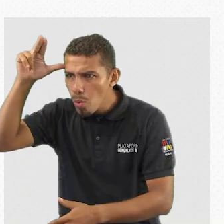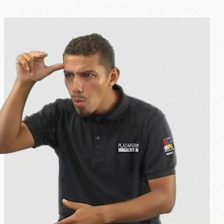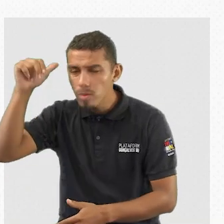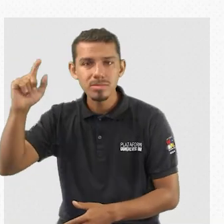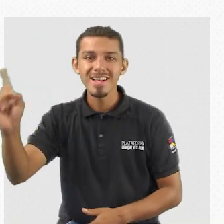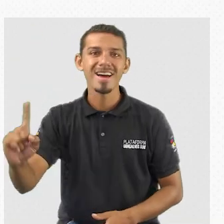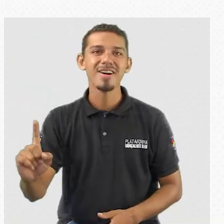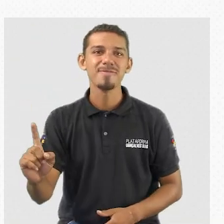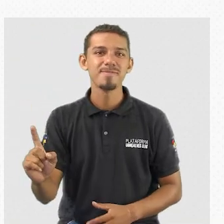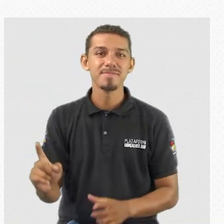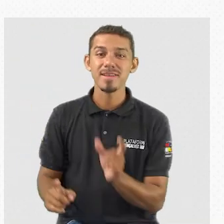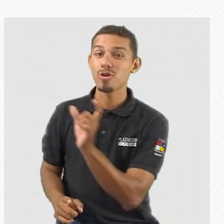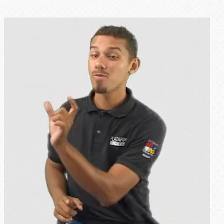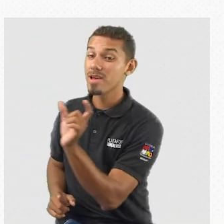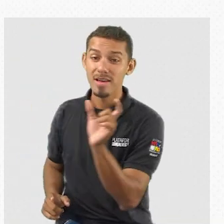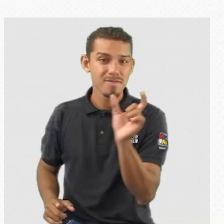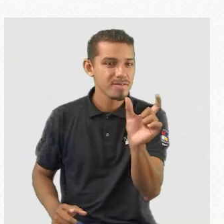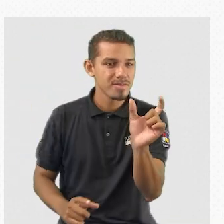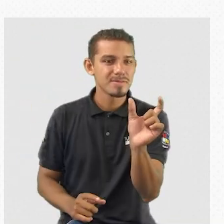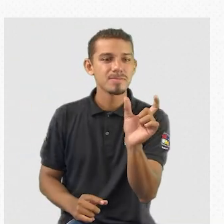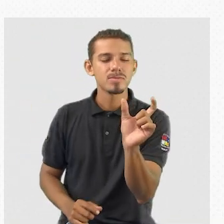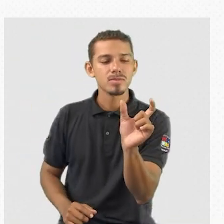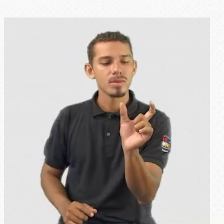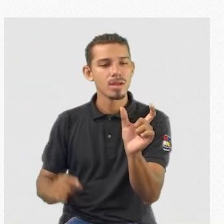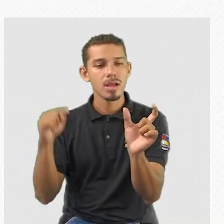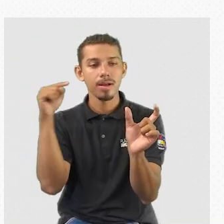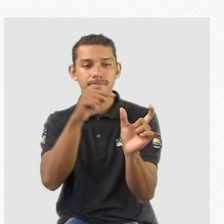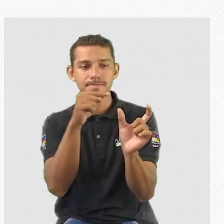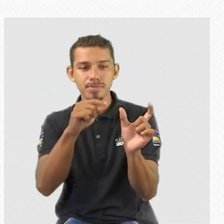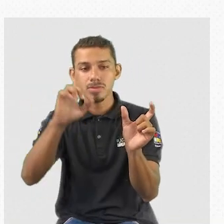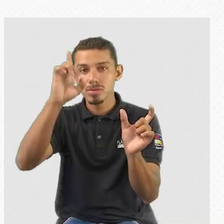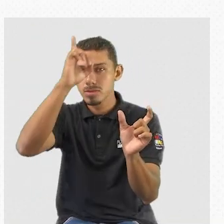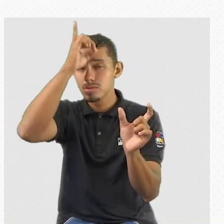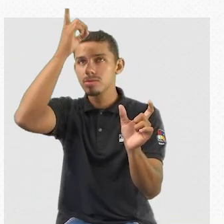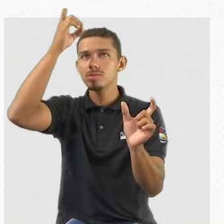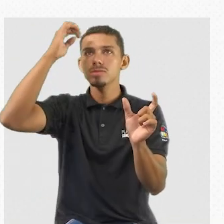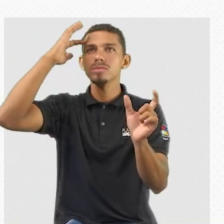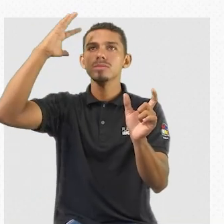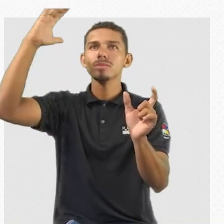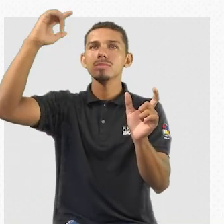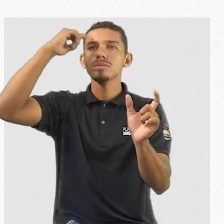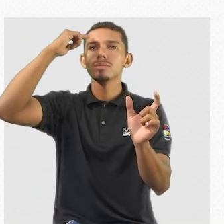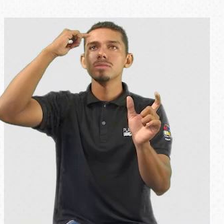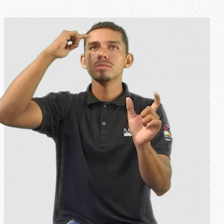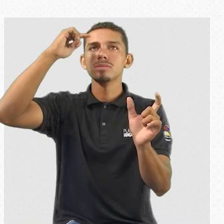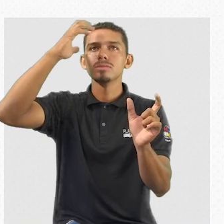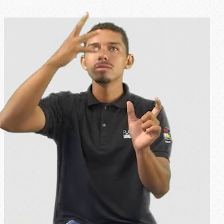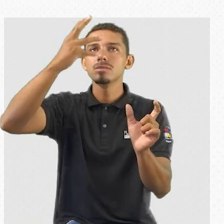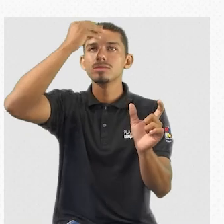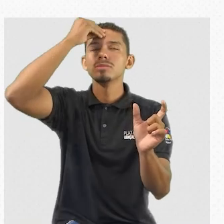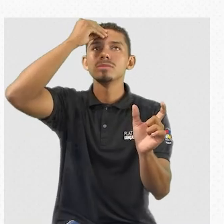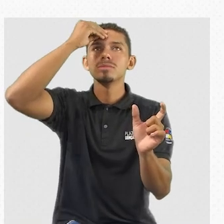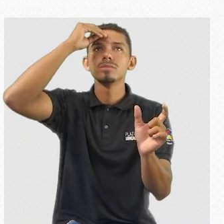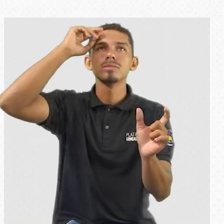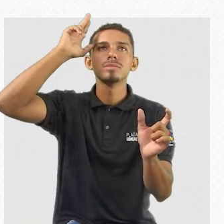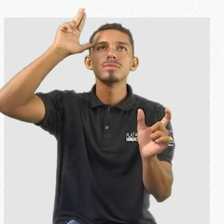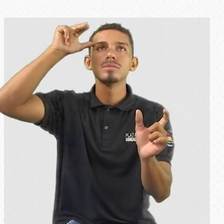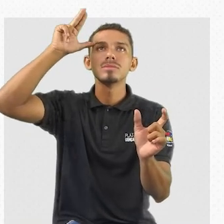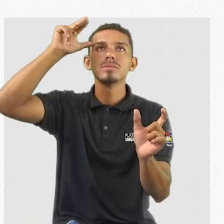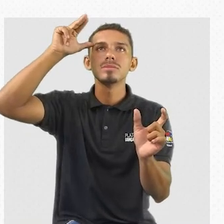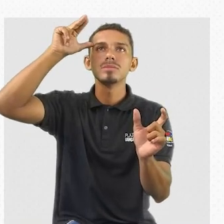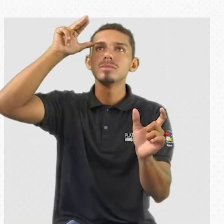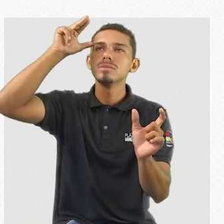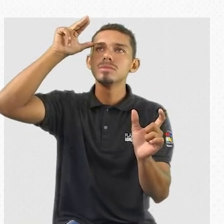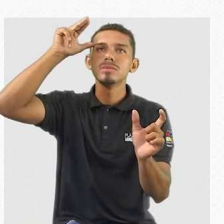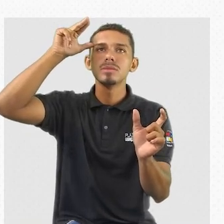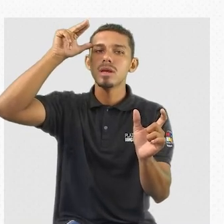fora. Eu estou me referindo ao quê? Eu estou me referindo à ideia de cavalo, por exemplo, que está formada na minha mente. Eu não estou me referindo